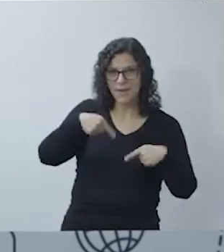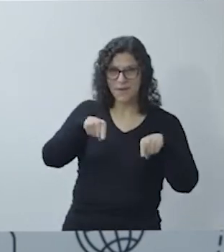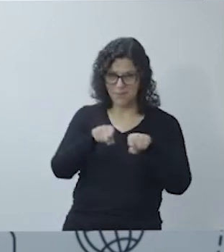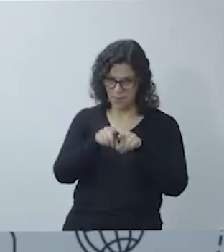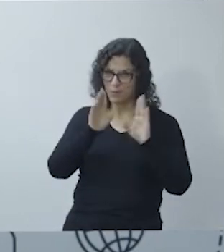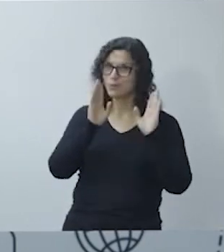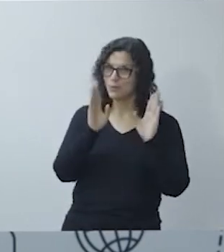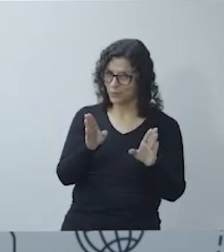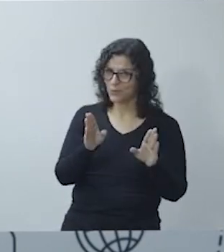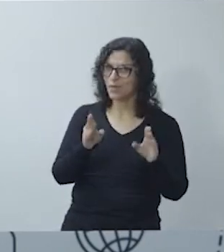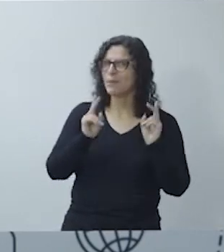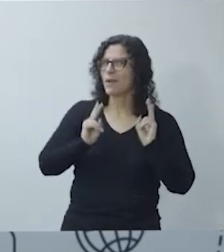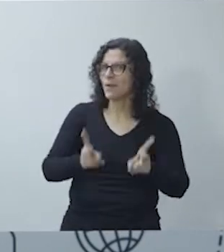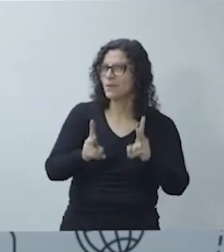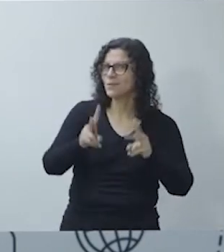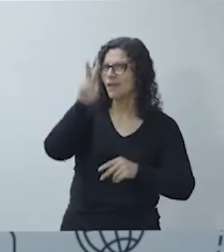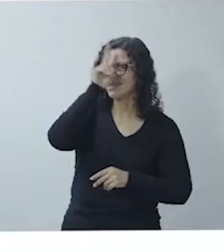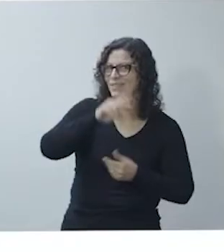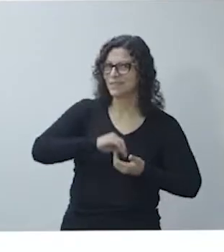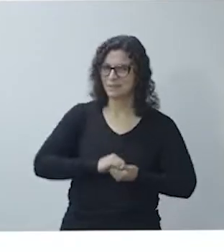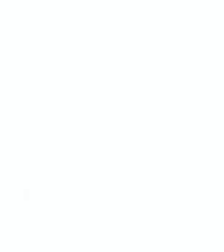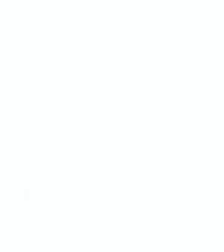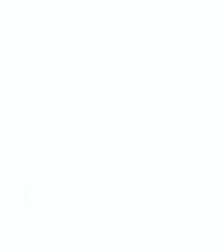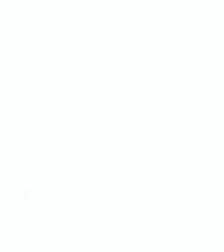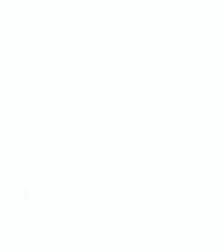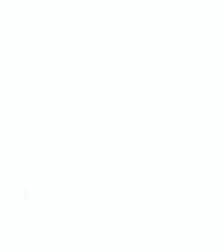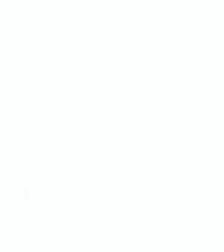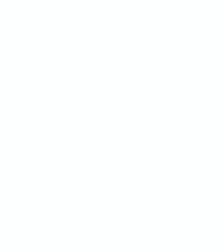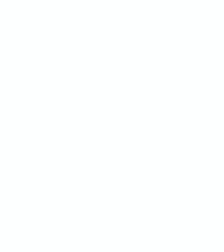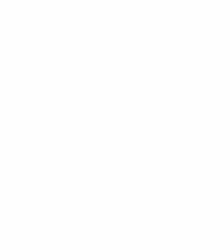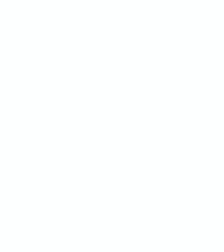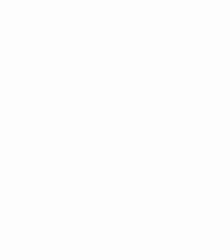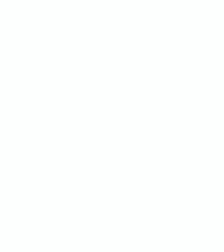é claro que eu vou voltar para a gente começar.